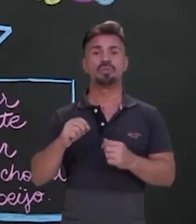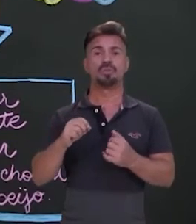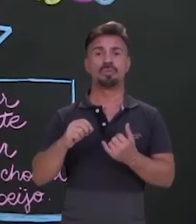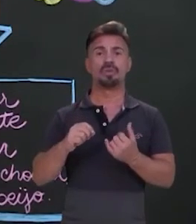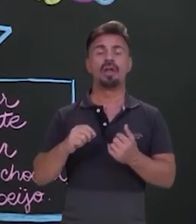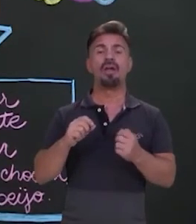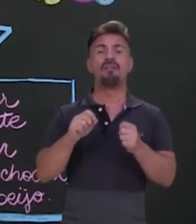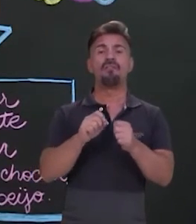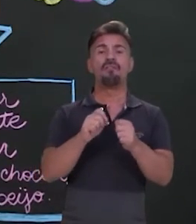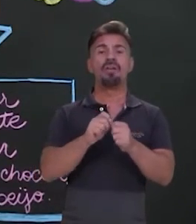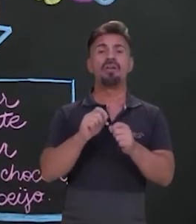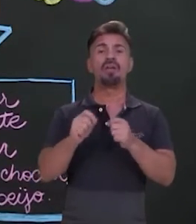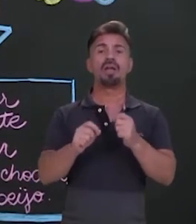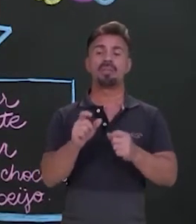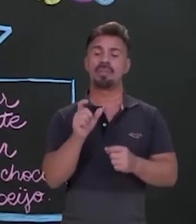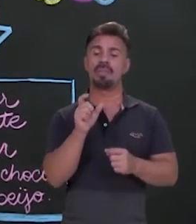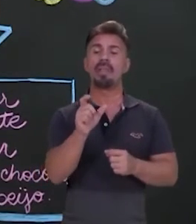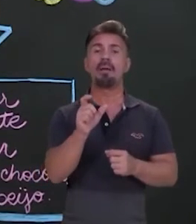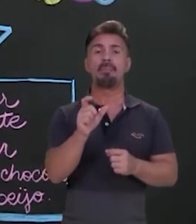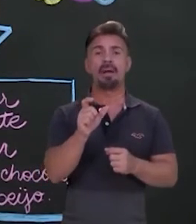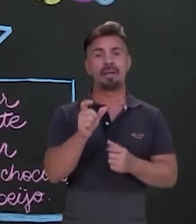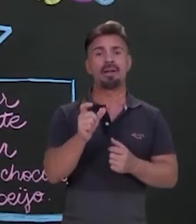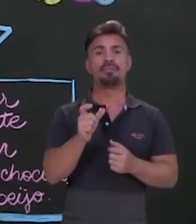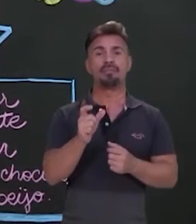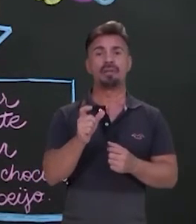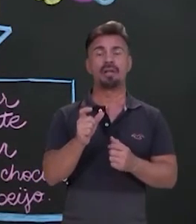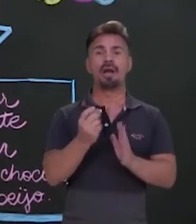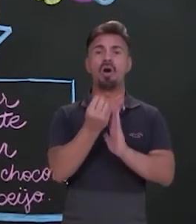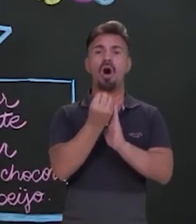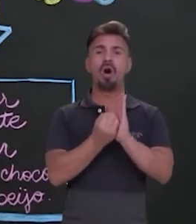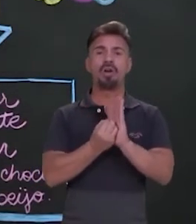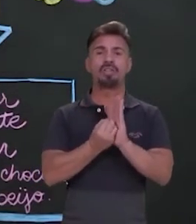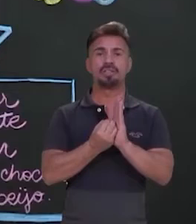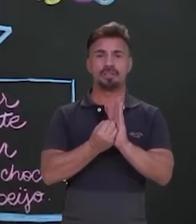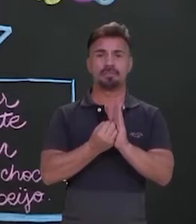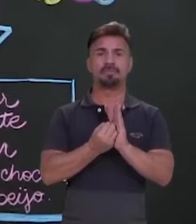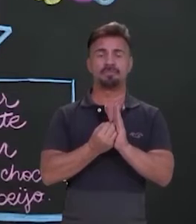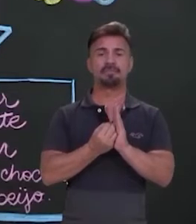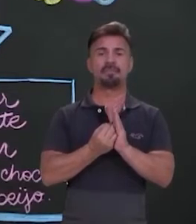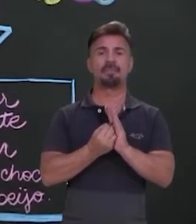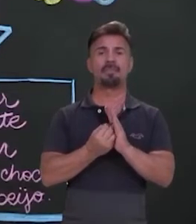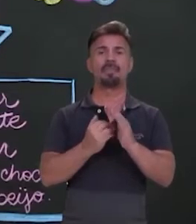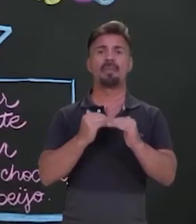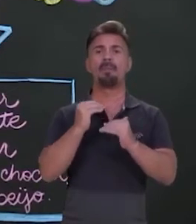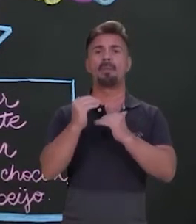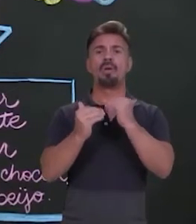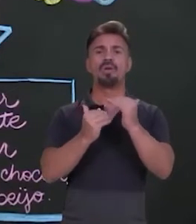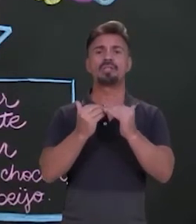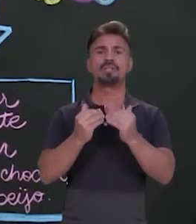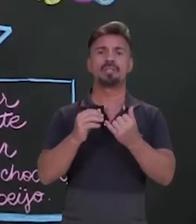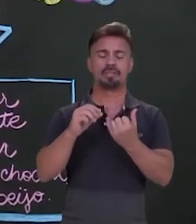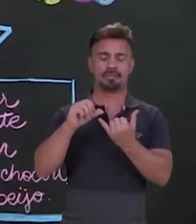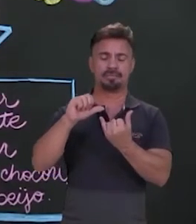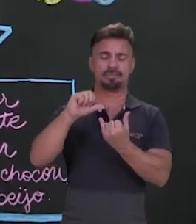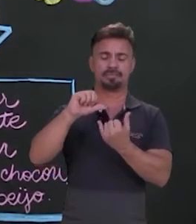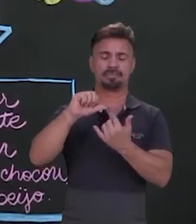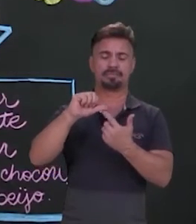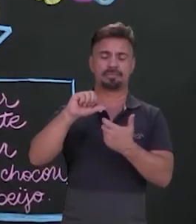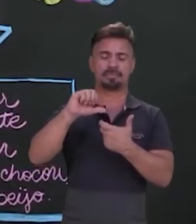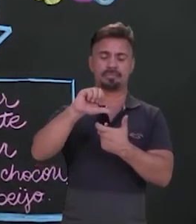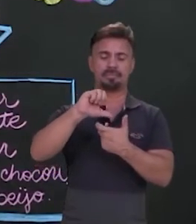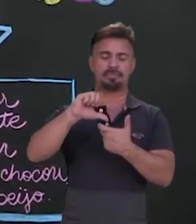classe são feitas a partir de uma palavra primeira, de uma palavra primitiva. Por isso que a gente chama esse processo de derivação. No caso